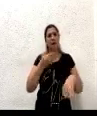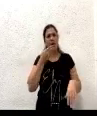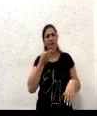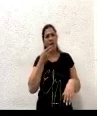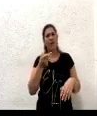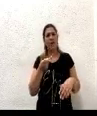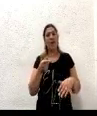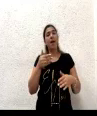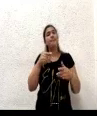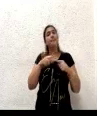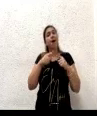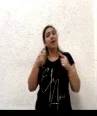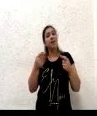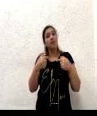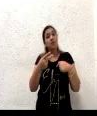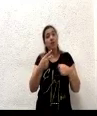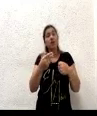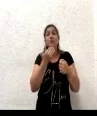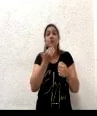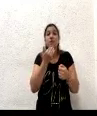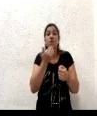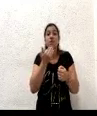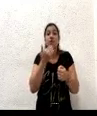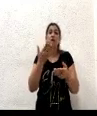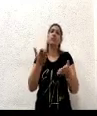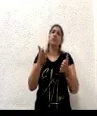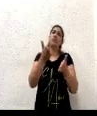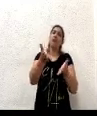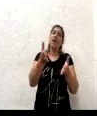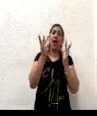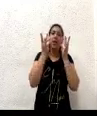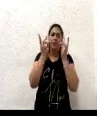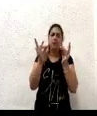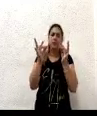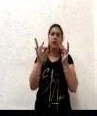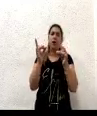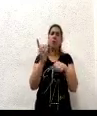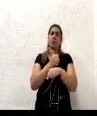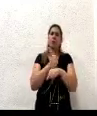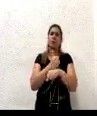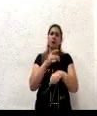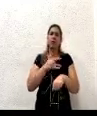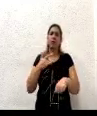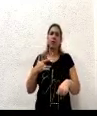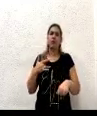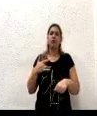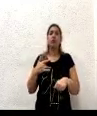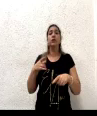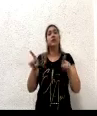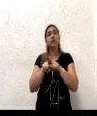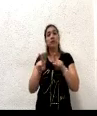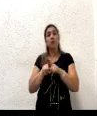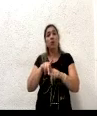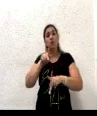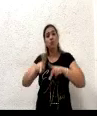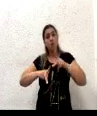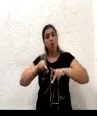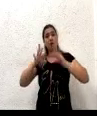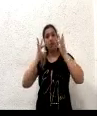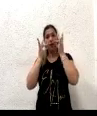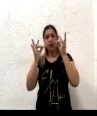enfim, eu estou pedindo só para alertar os profissionais e alertar a população.